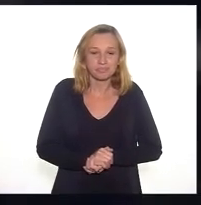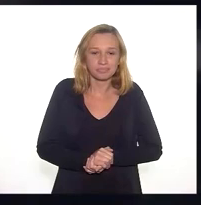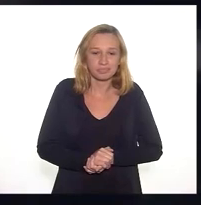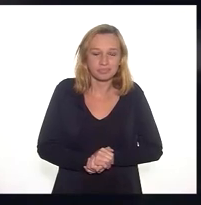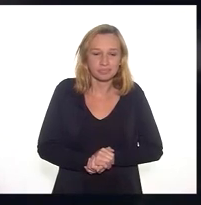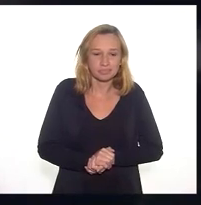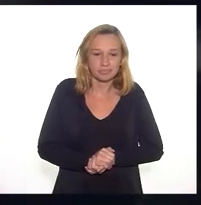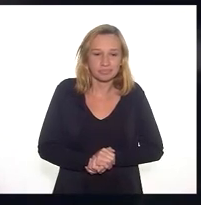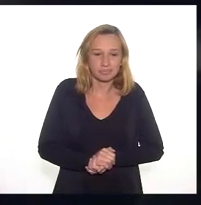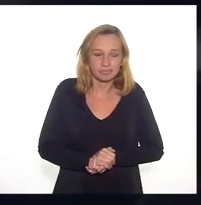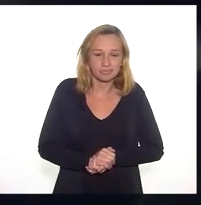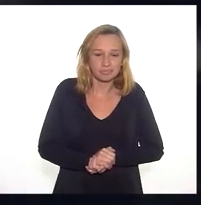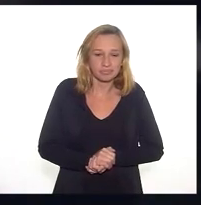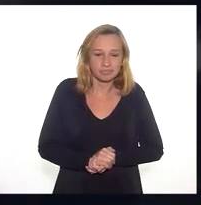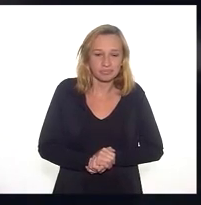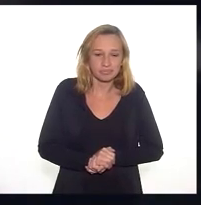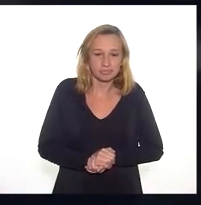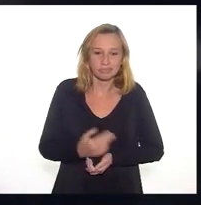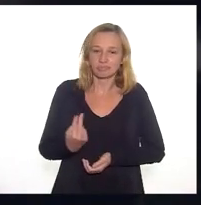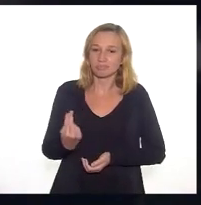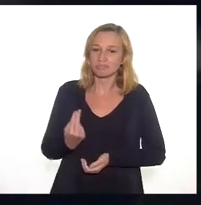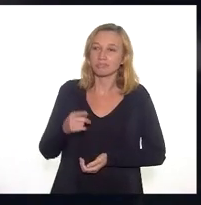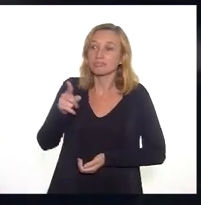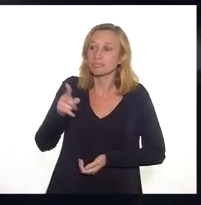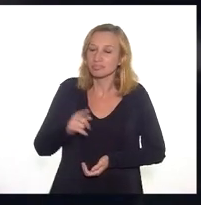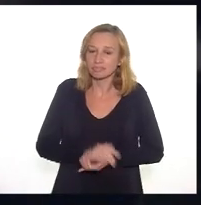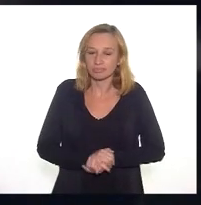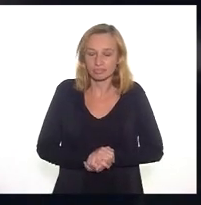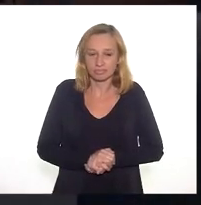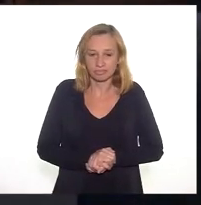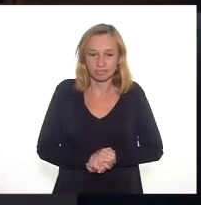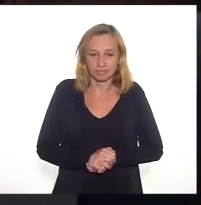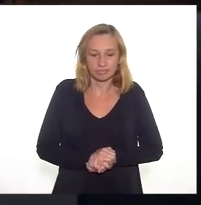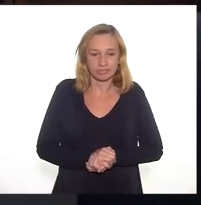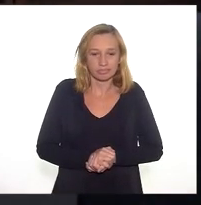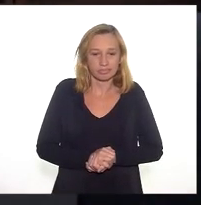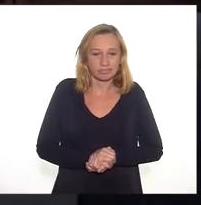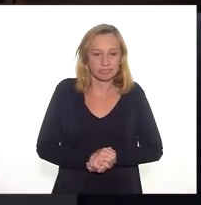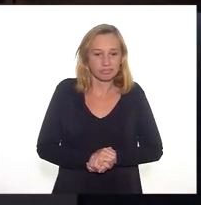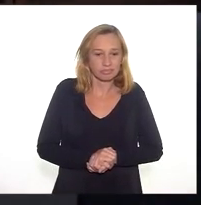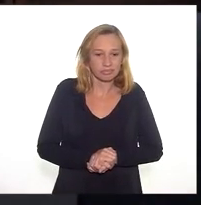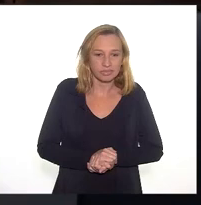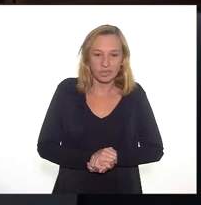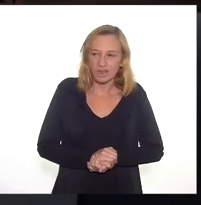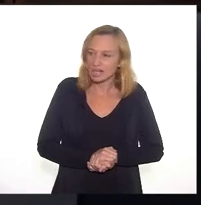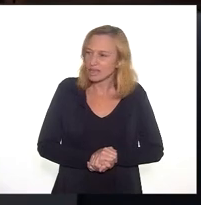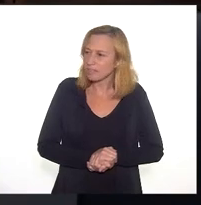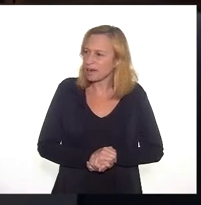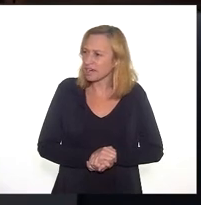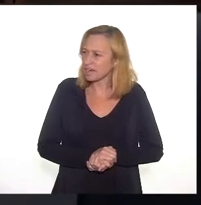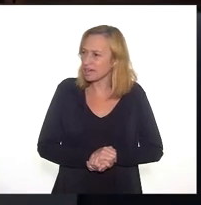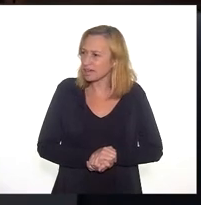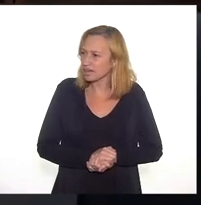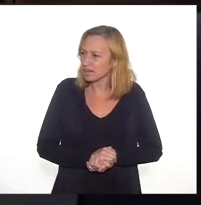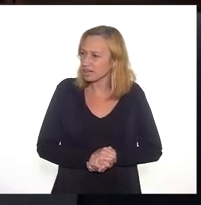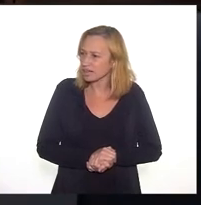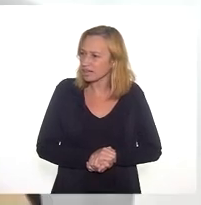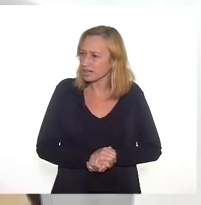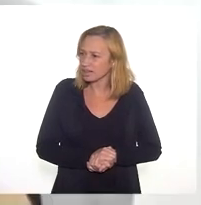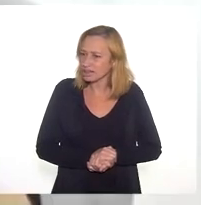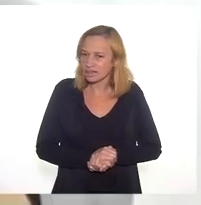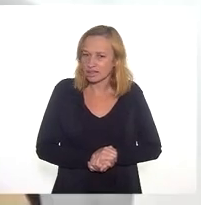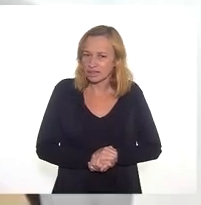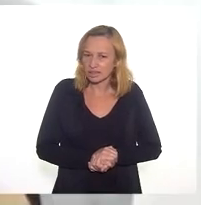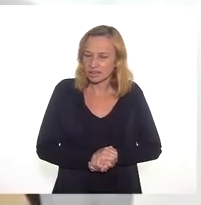Lucinha, pode botar meu nome aí. Ótimo. Obrigado. Oi, Adriana. Obrigada. Ô, presidente, a cota